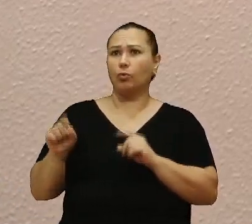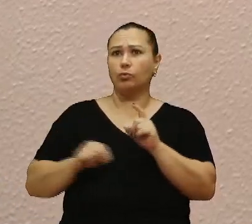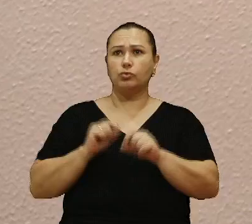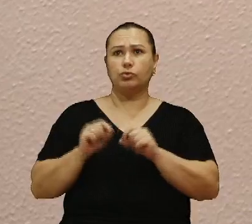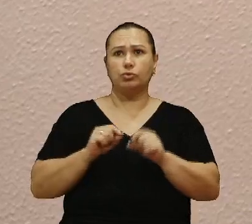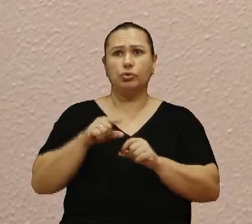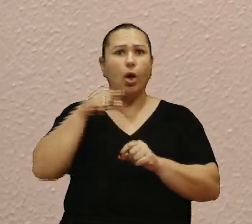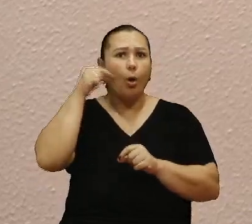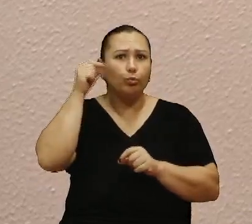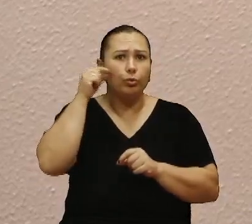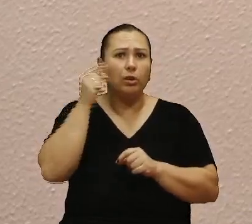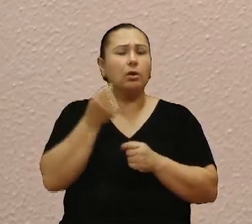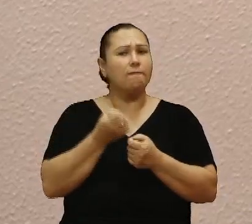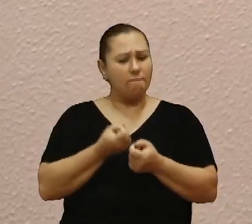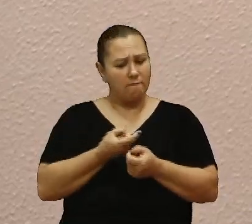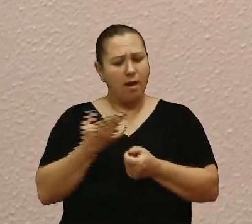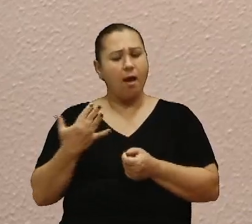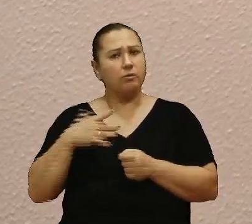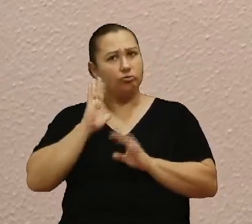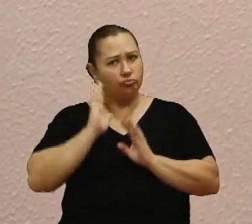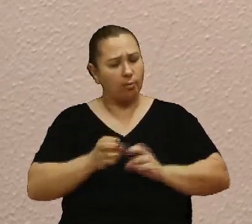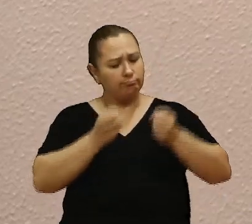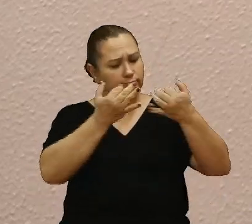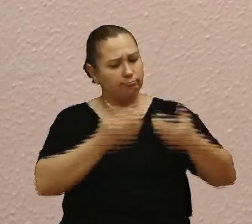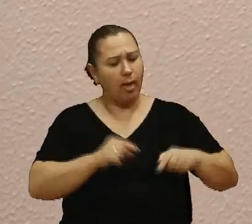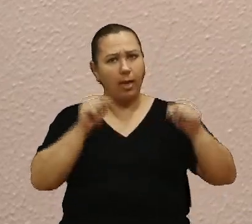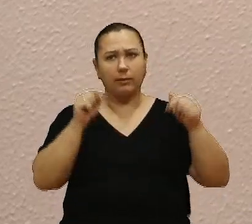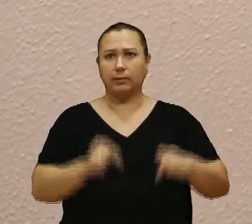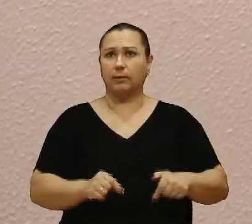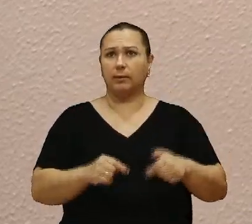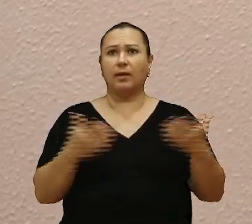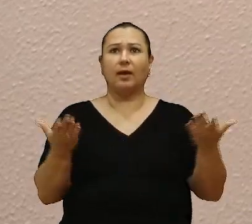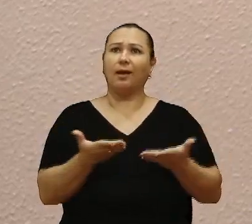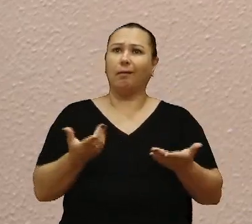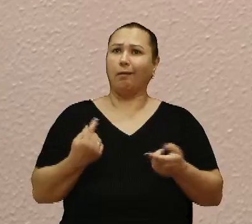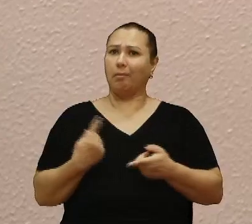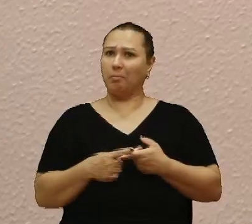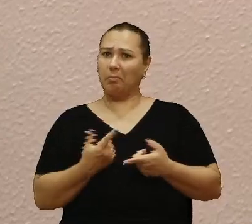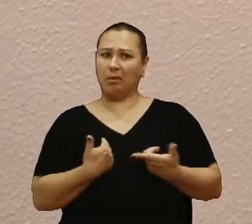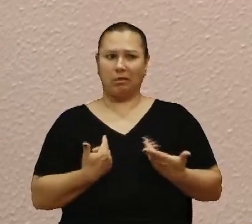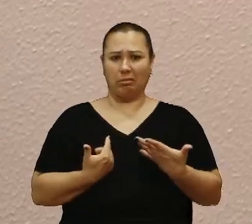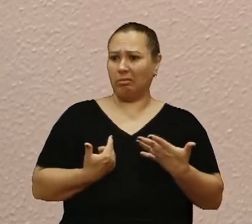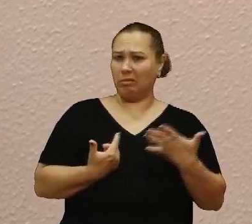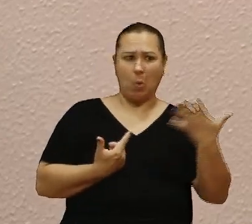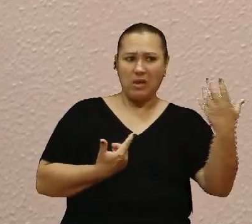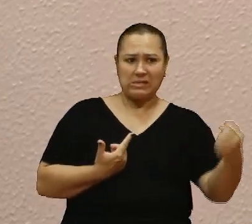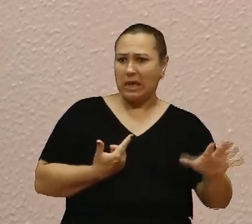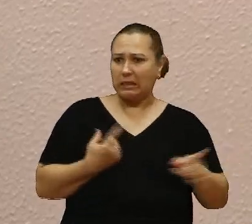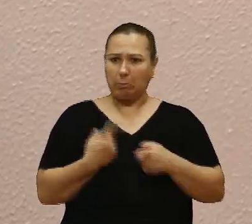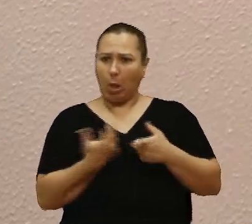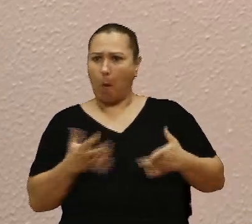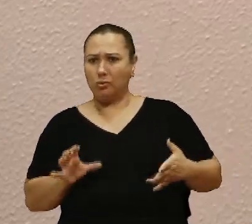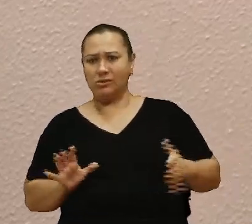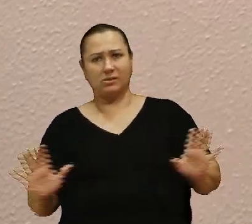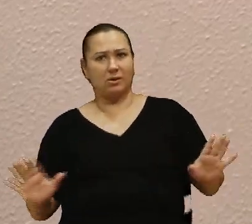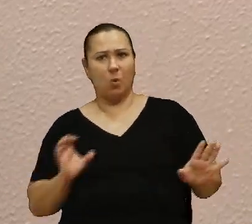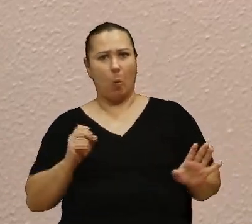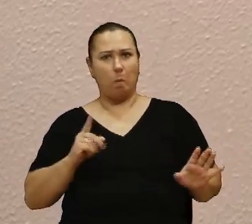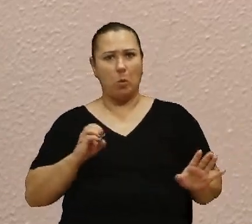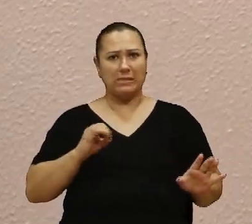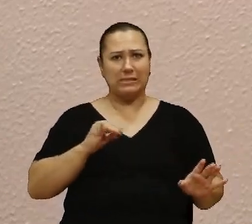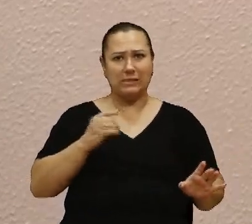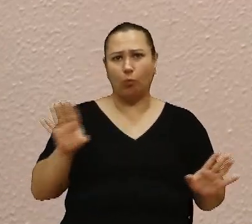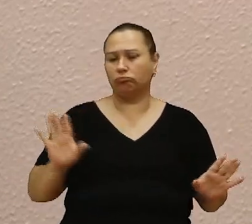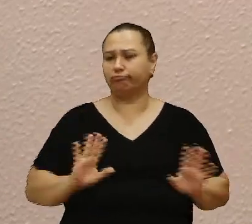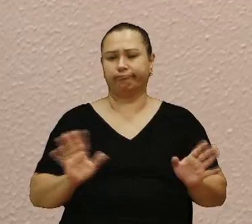vários vereadores já trouxeram essas questões aqui. E agora vão rejeitar porque é da oposição. Aí o governo não vai fazer porque é da oposição e talvez